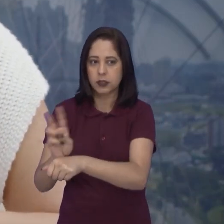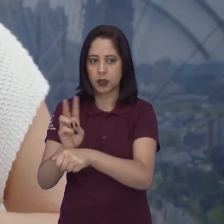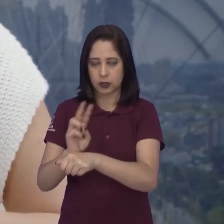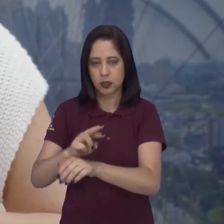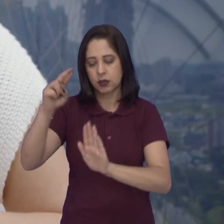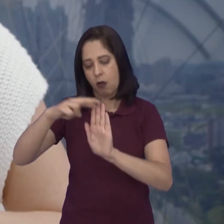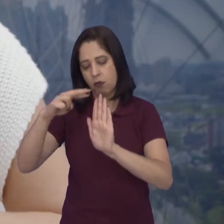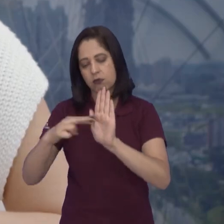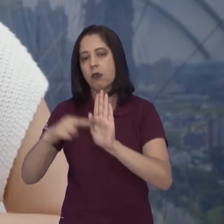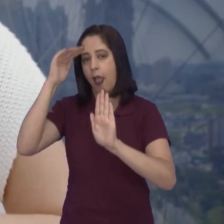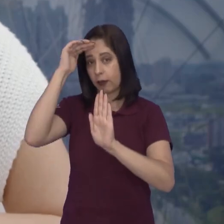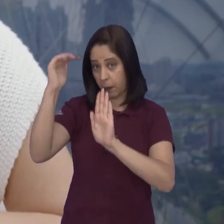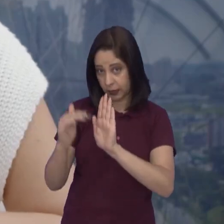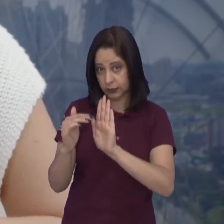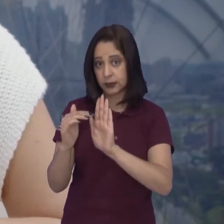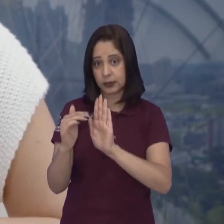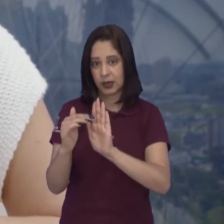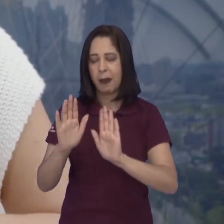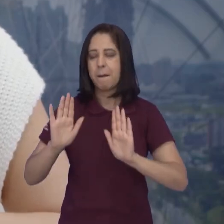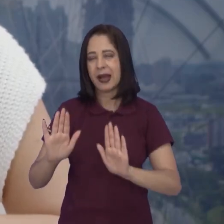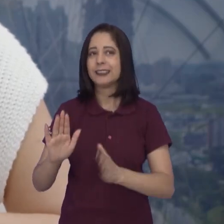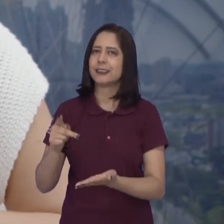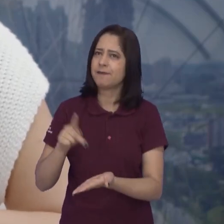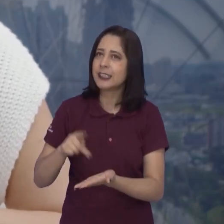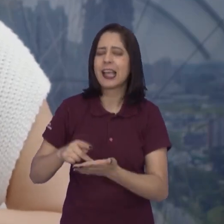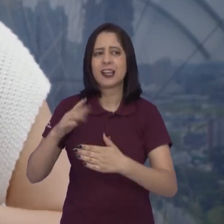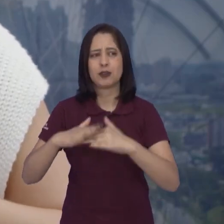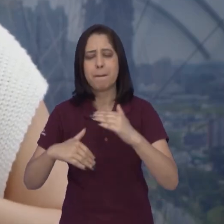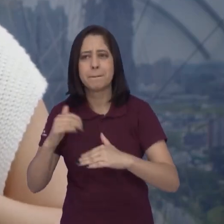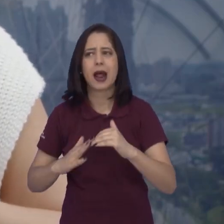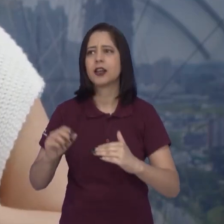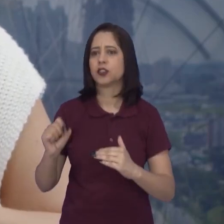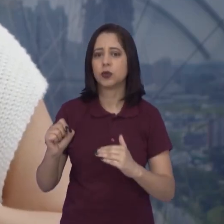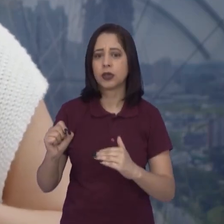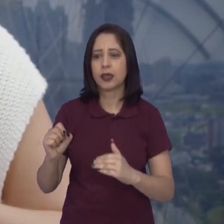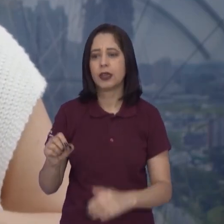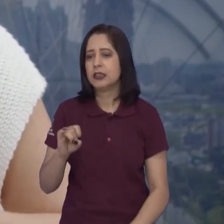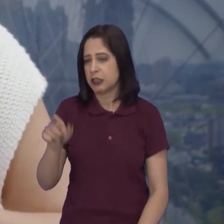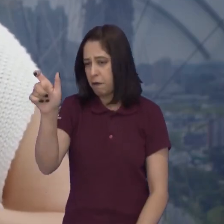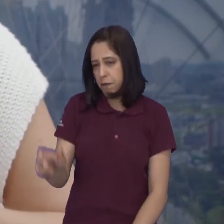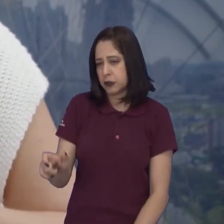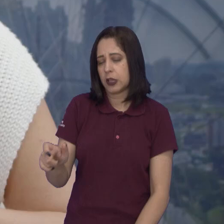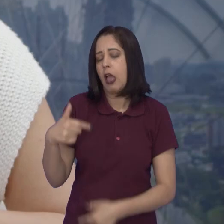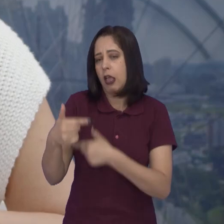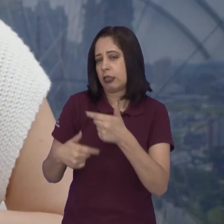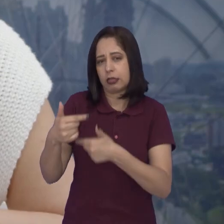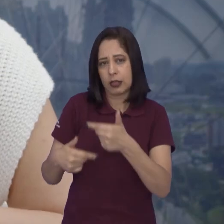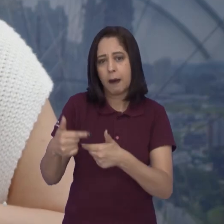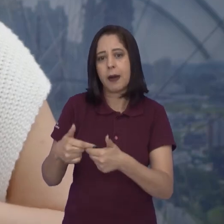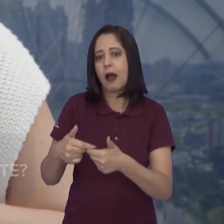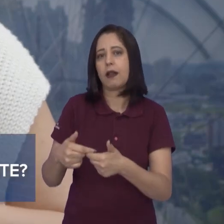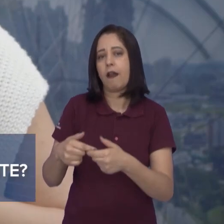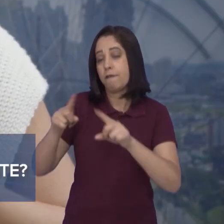sejam cumpridas, mas acredito que na prática, principalmente no momento que você é um servidor público, uma servidora pública, você